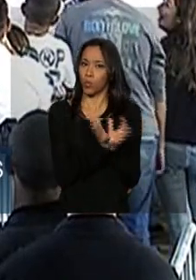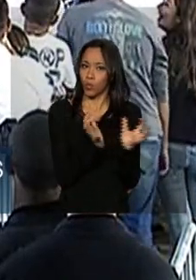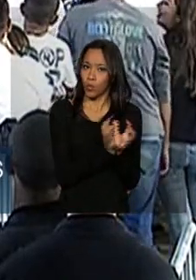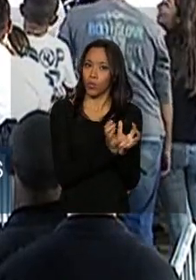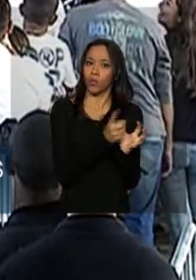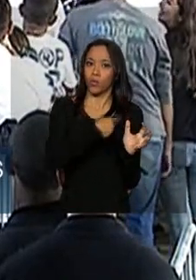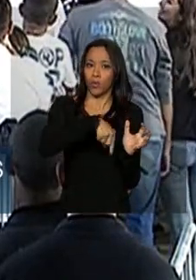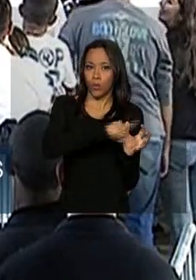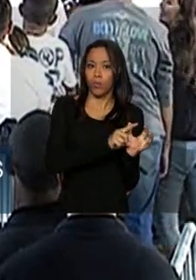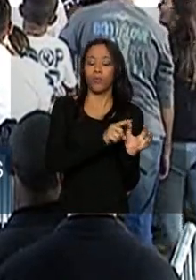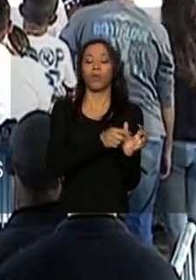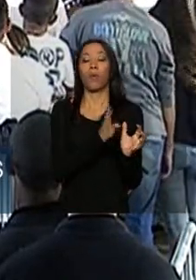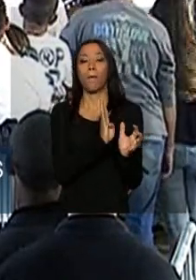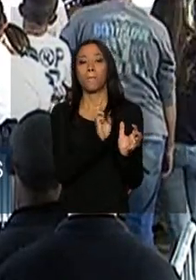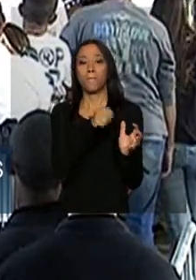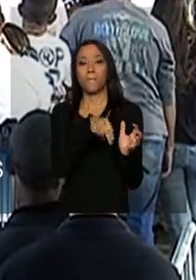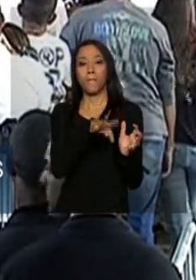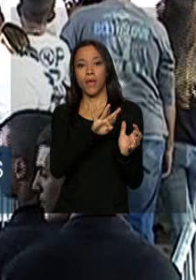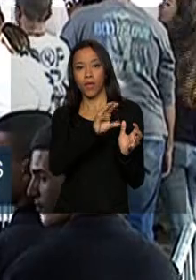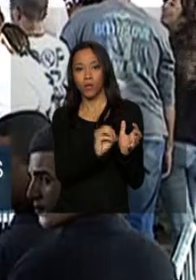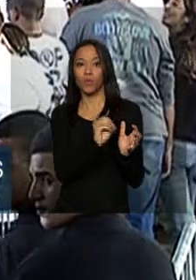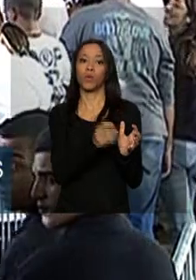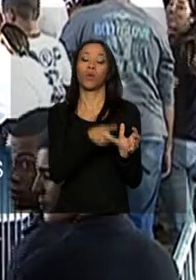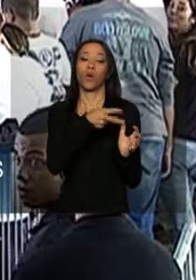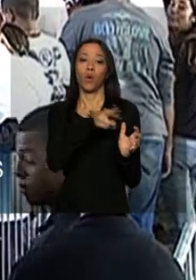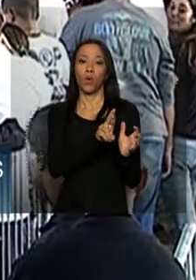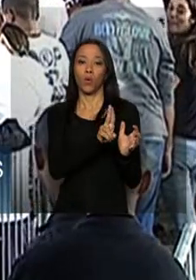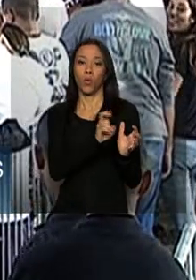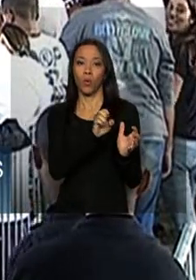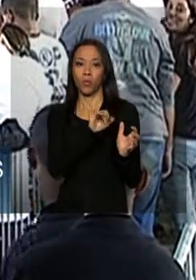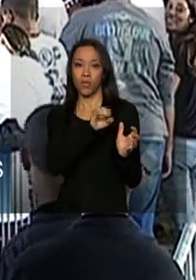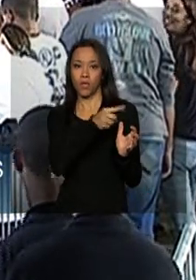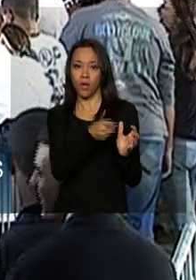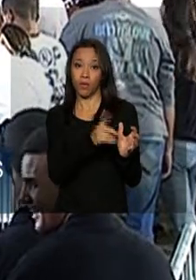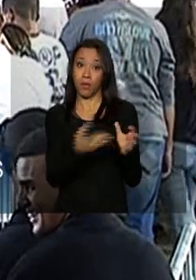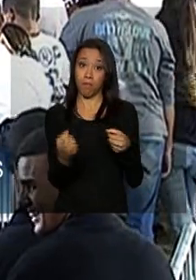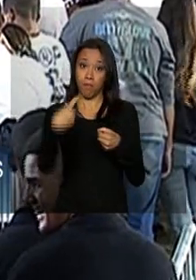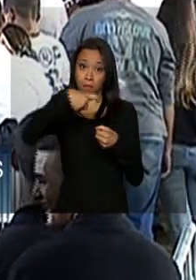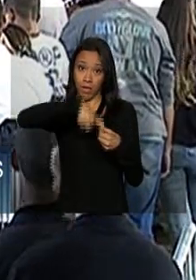Humanos Bento Rubião, em parceria com a União.